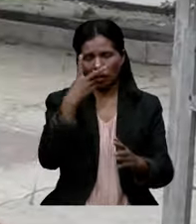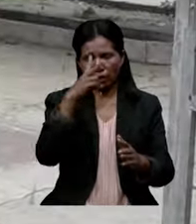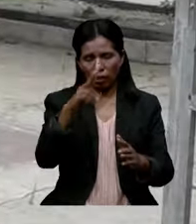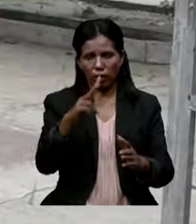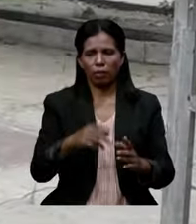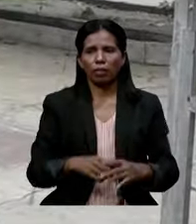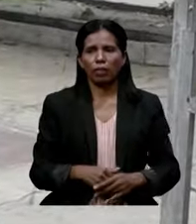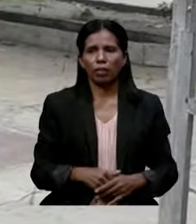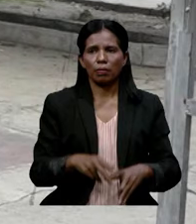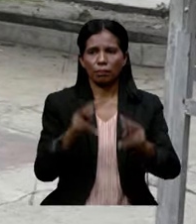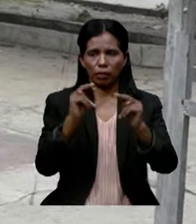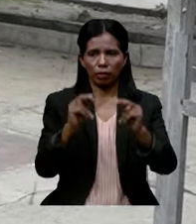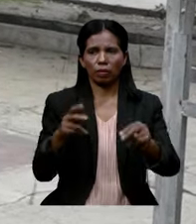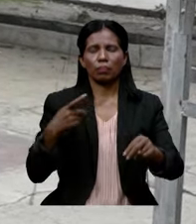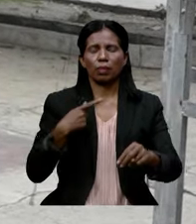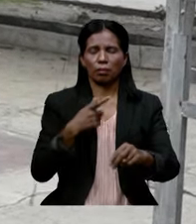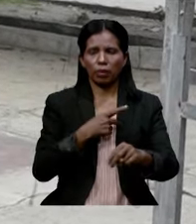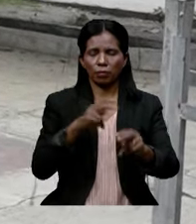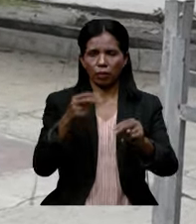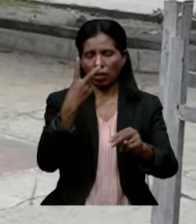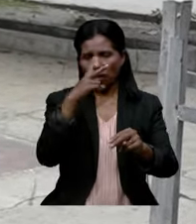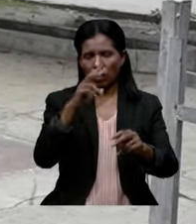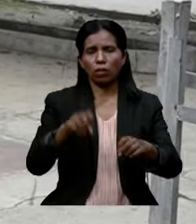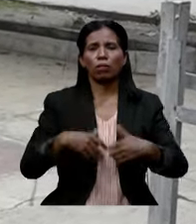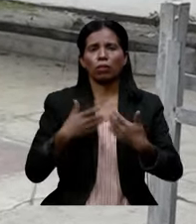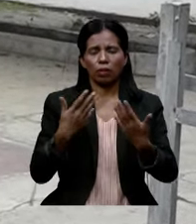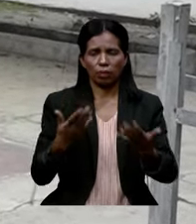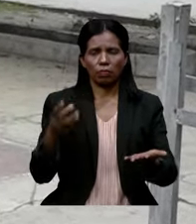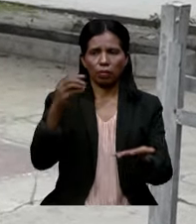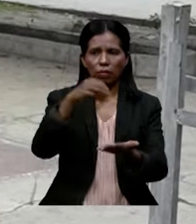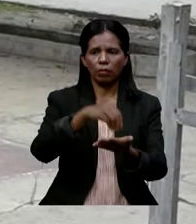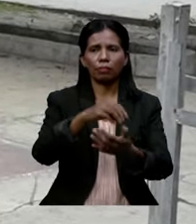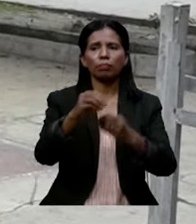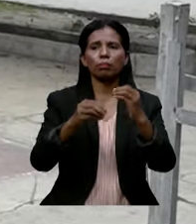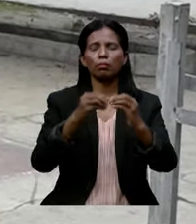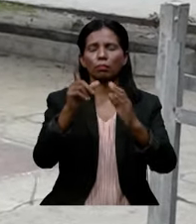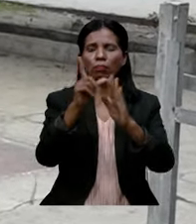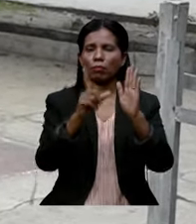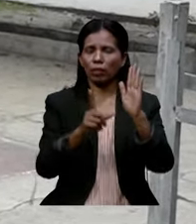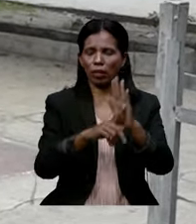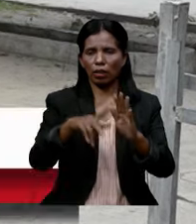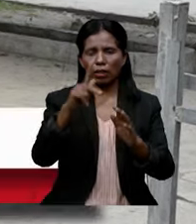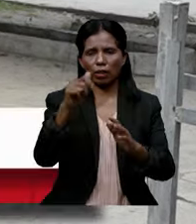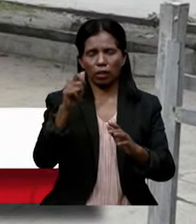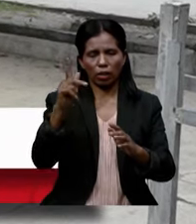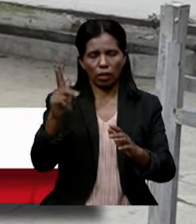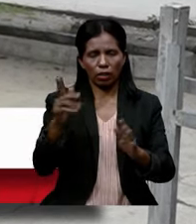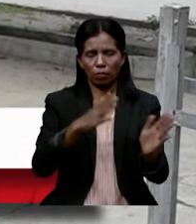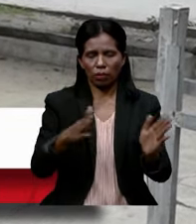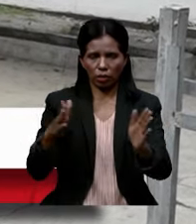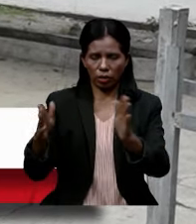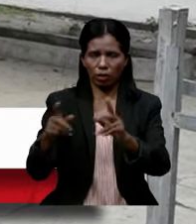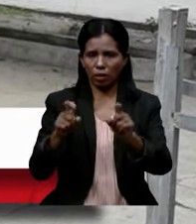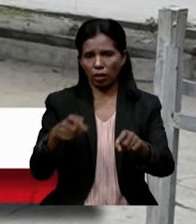ané, precisa no Parlamento, precisaria no quando o ensame bela revê, quando a lei CAC, né? E no processo de nomeação, né? Tem que ter